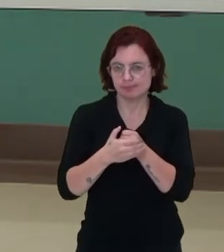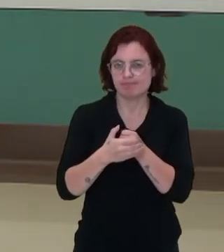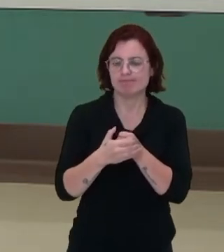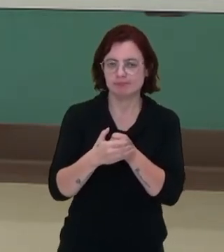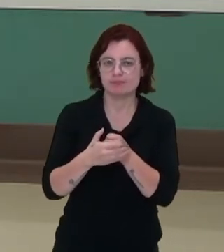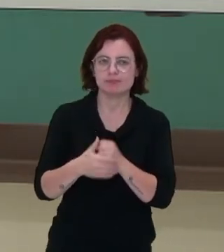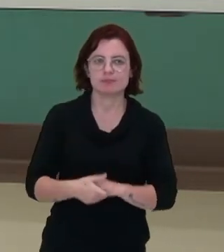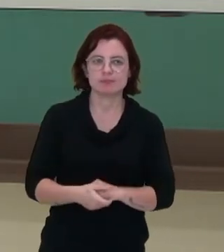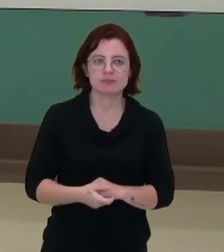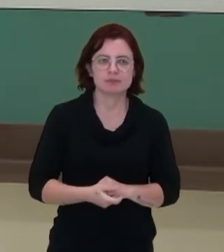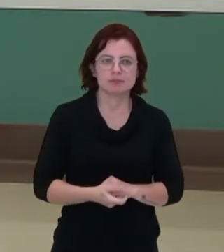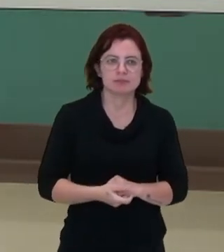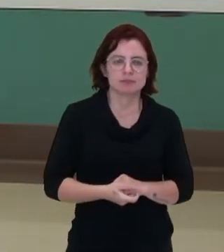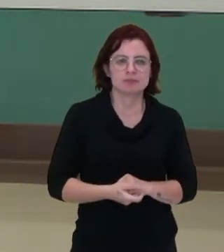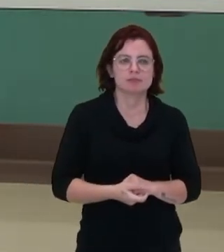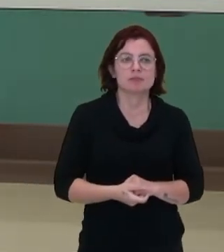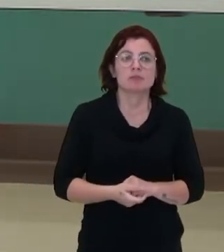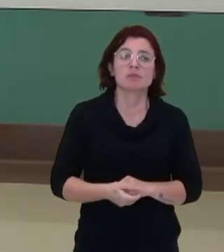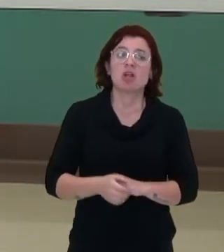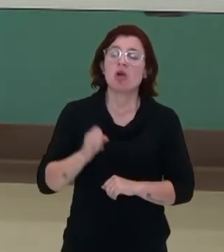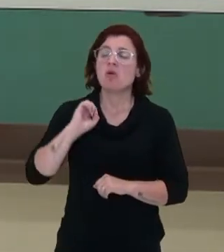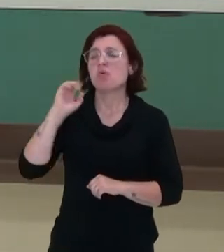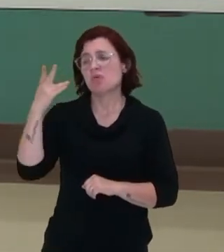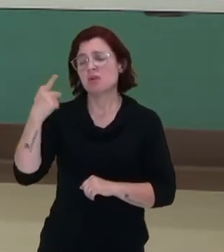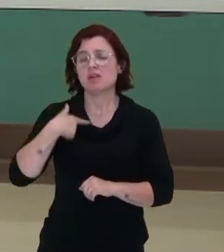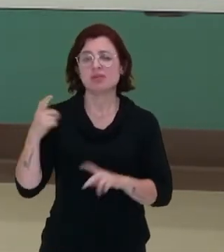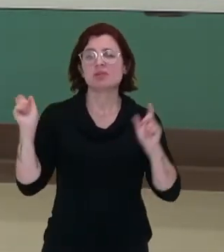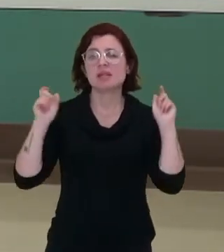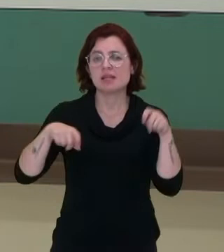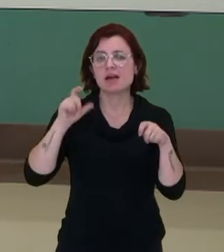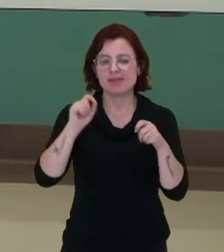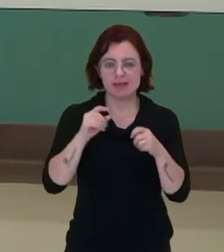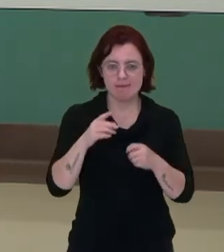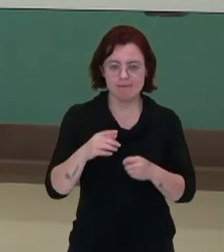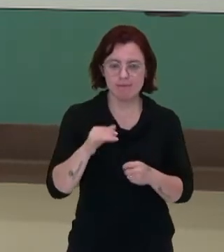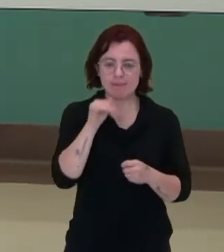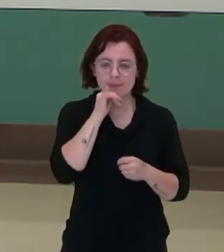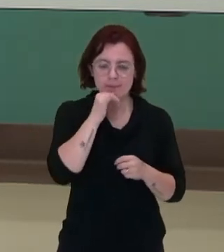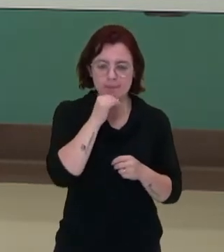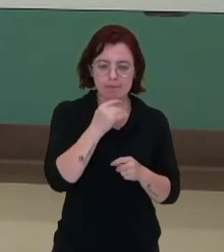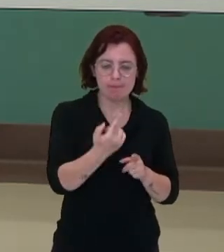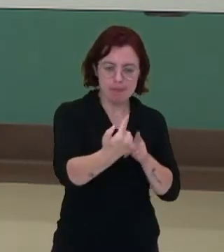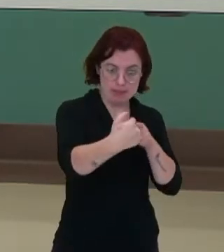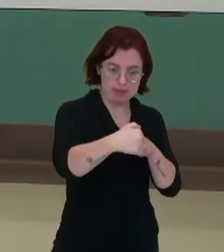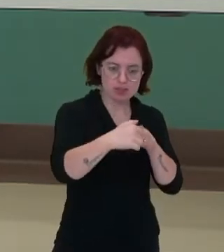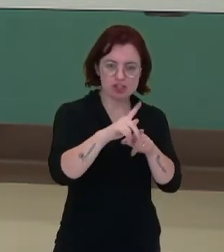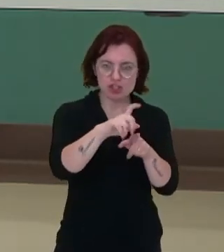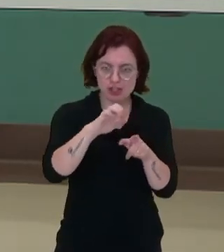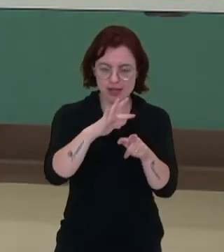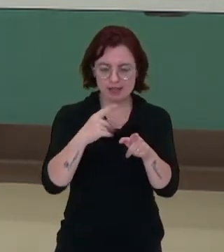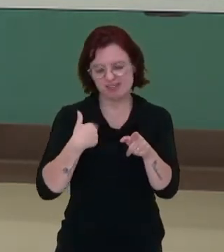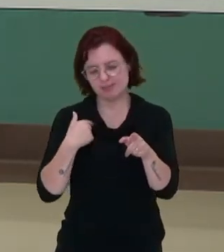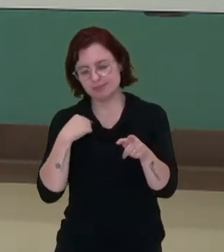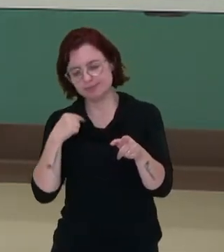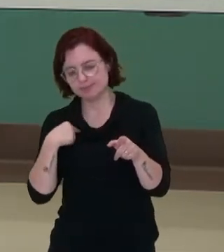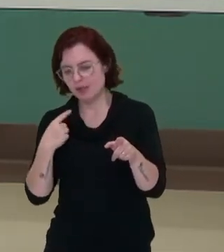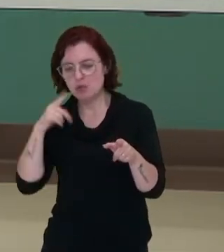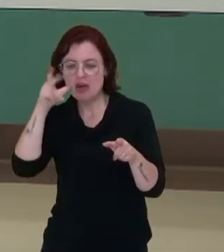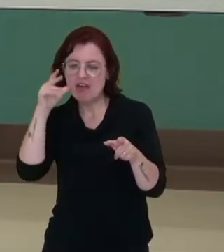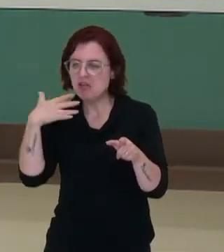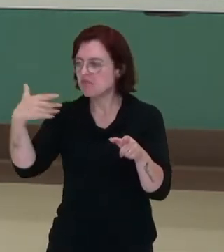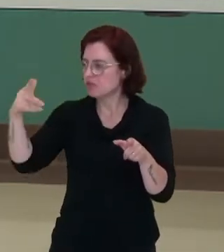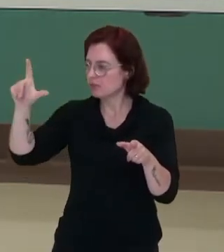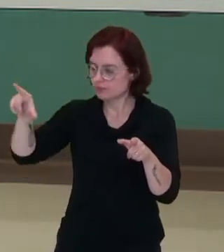escudo dele. Ou eu posso capturar a peça que está me agredindo, essa que está atacando.